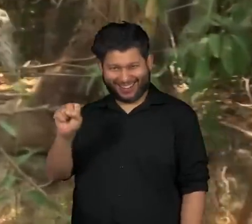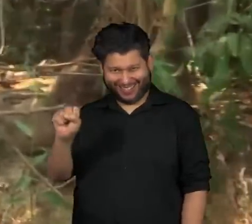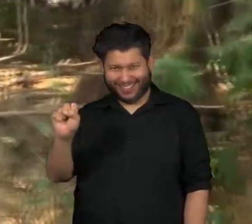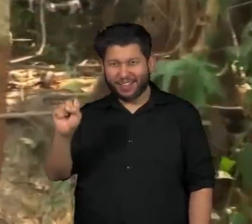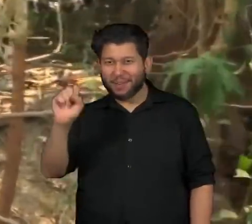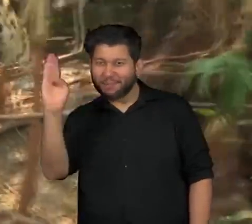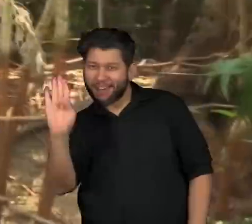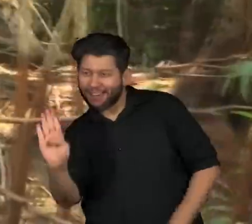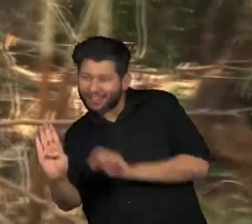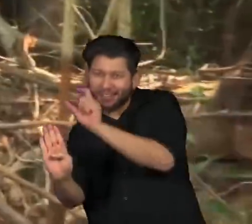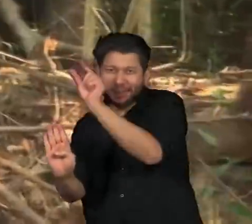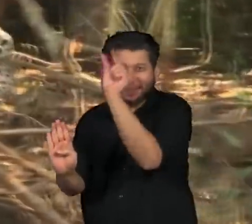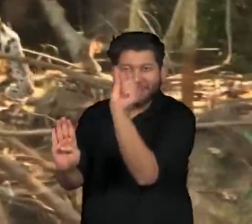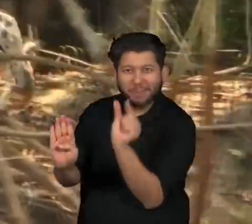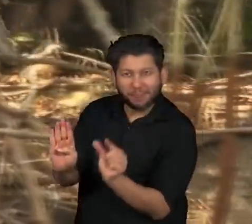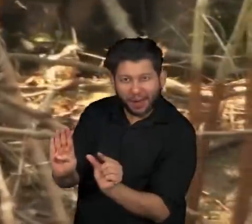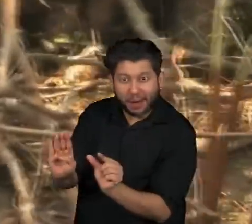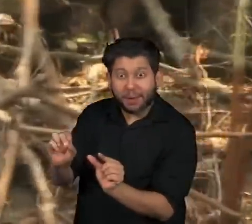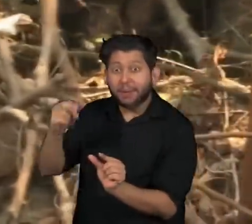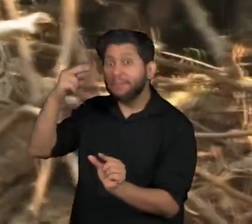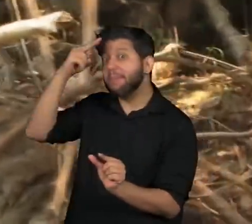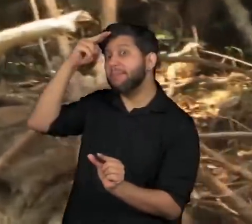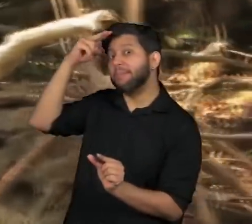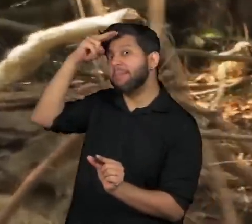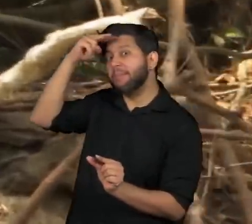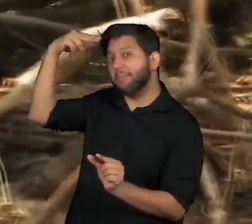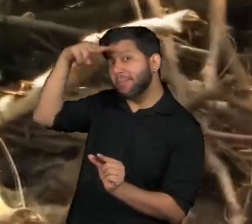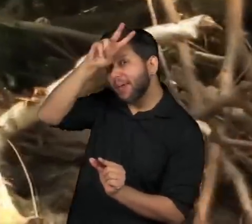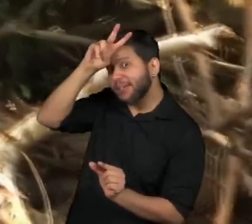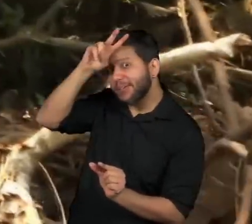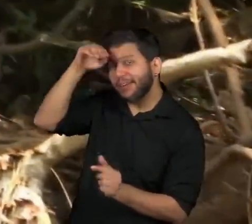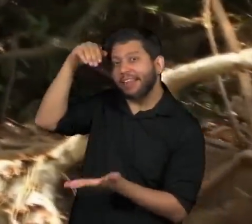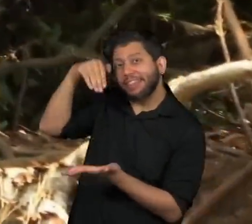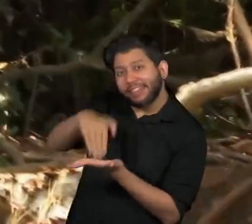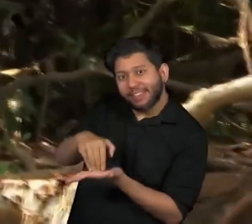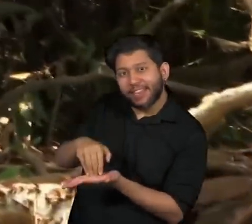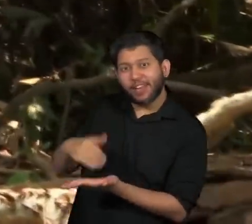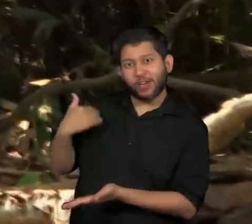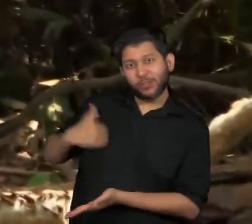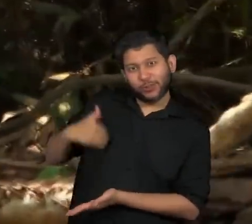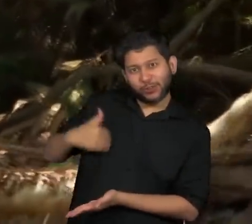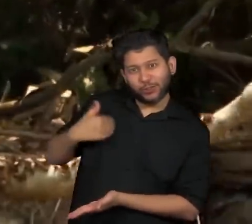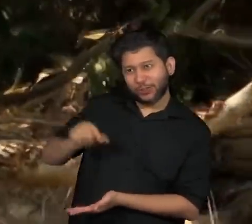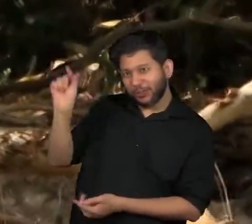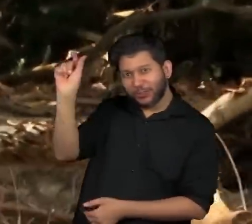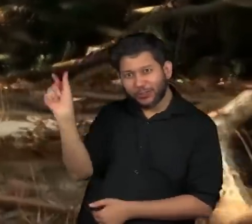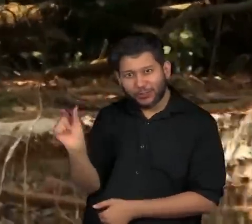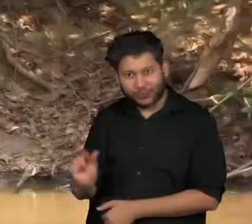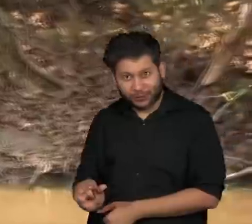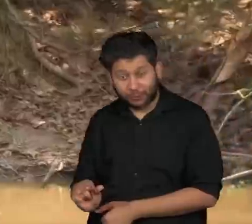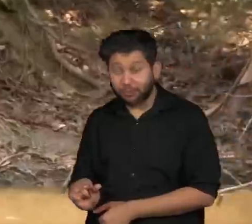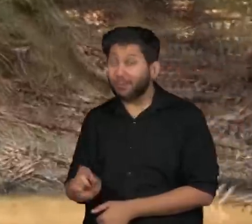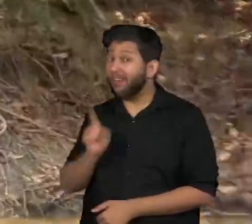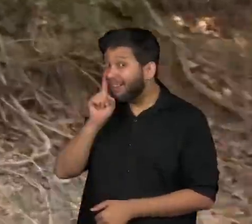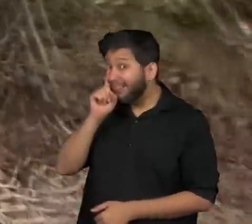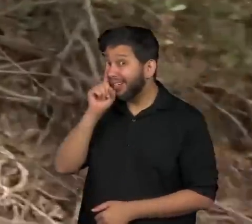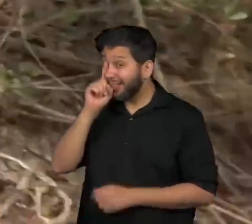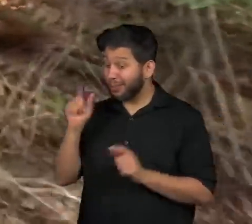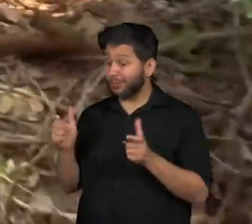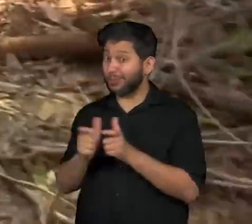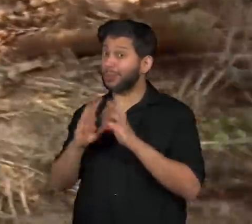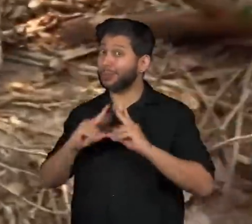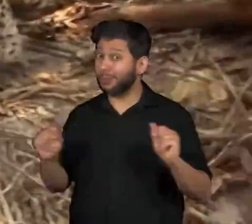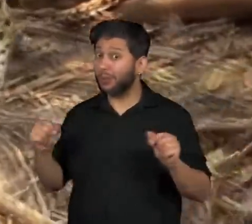México até o norte da Argentina. Ela é considerada sob ameaça de extinção por 2 motivos principais: